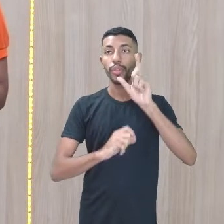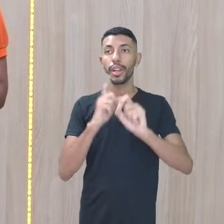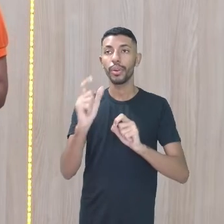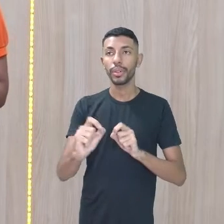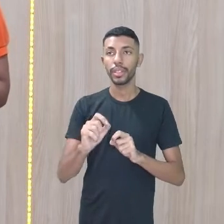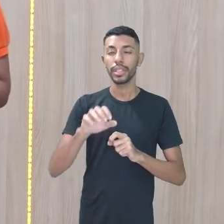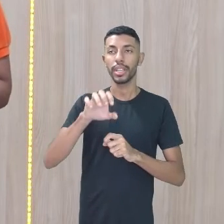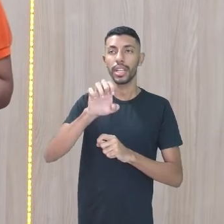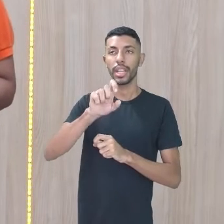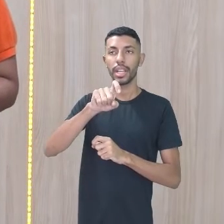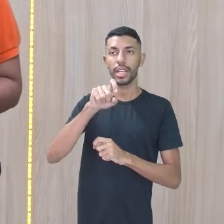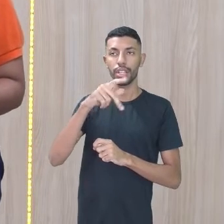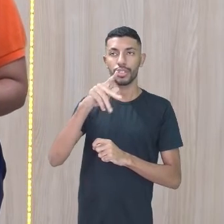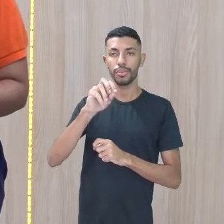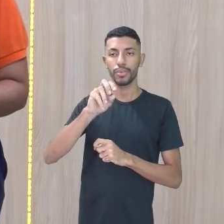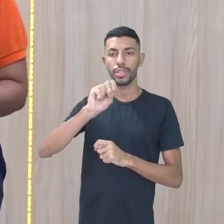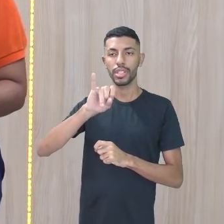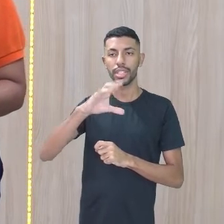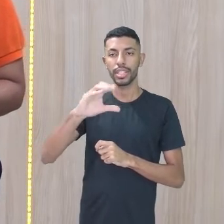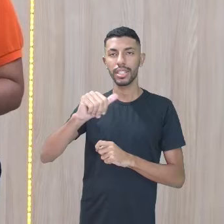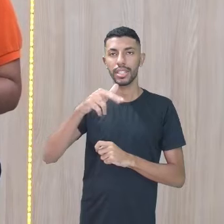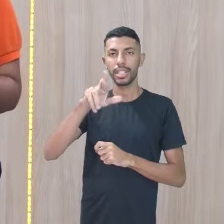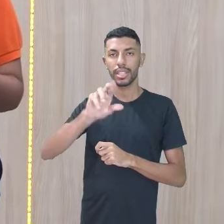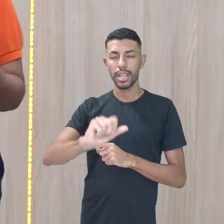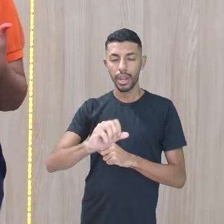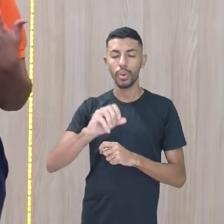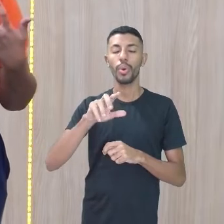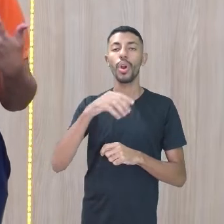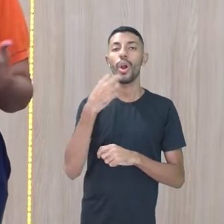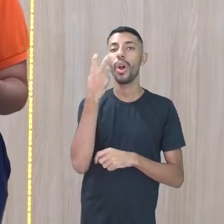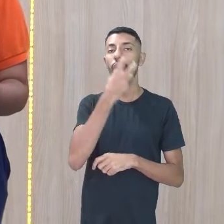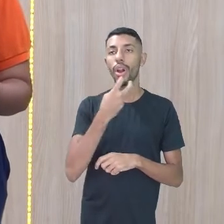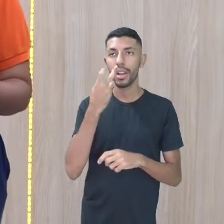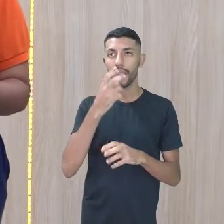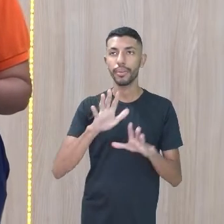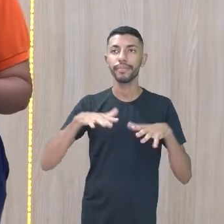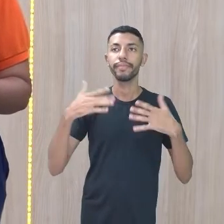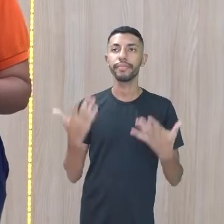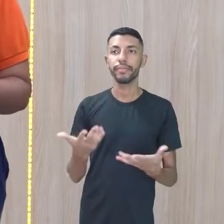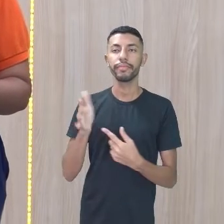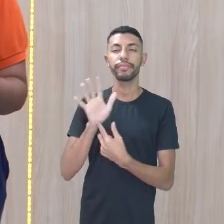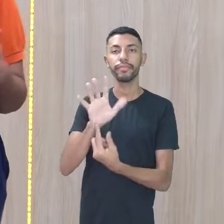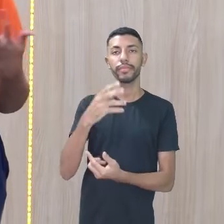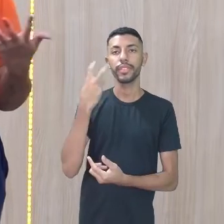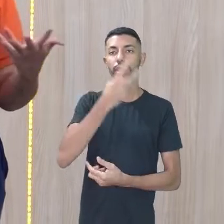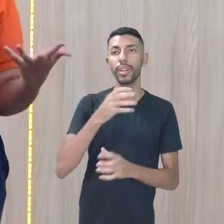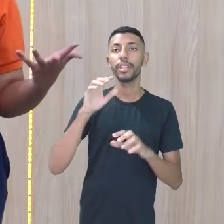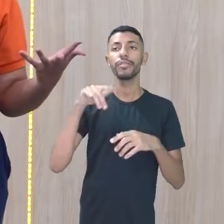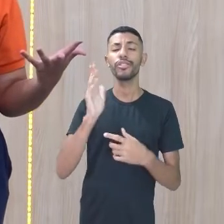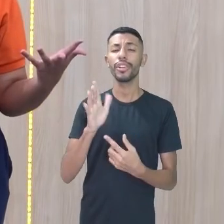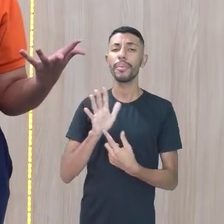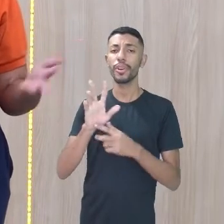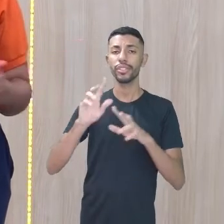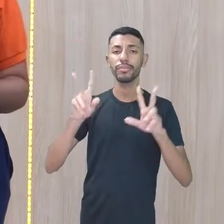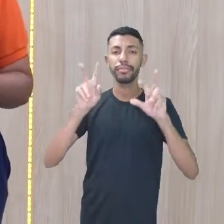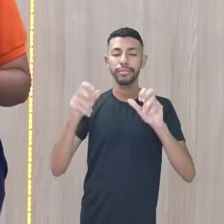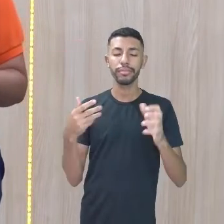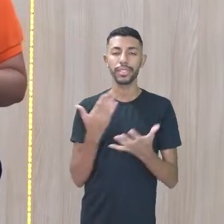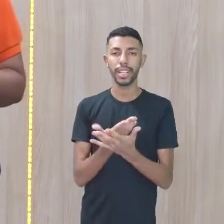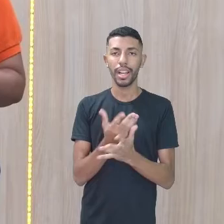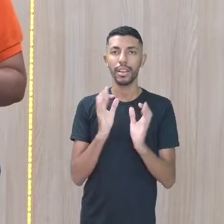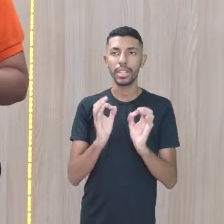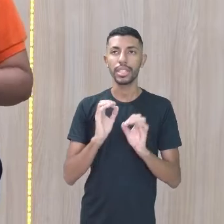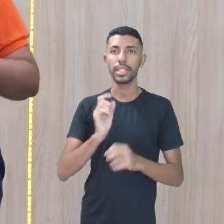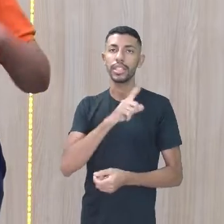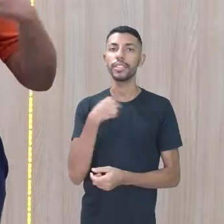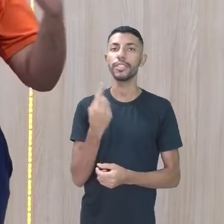exposição oral. O nome é bem sugestivo, né? Já dá uma ideia do que vai ser a nossa aula, do que é esse gênero textual. A gente já